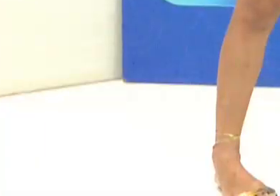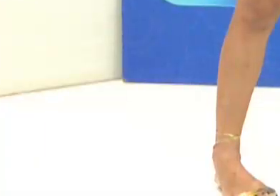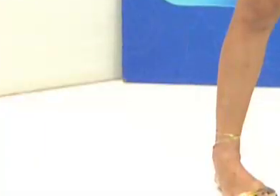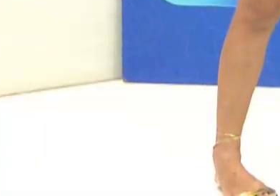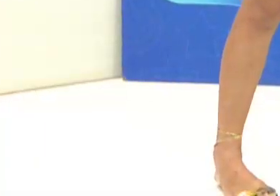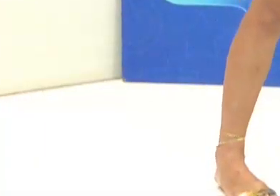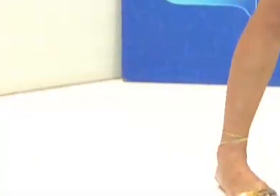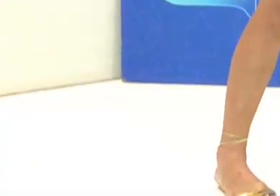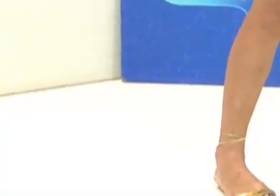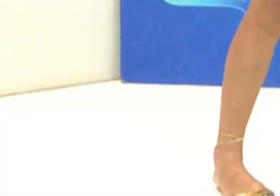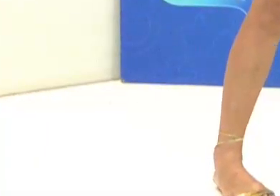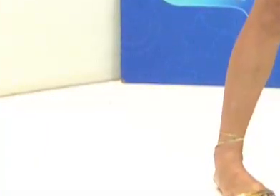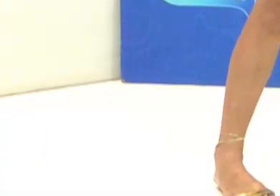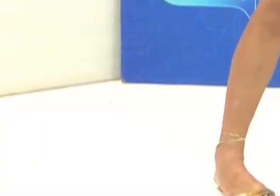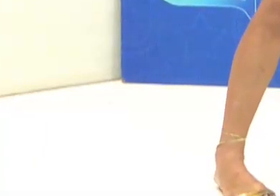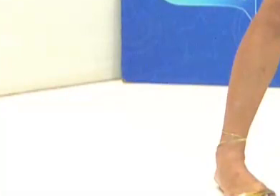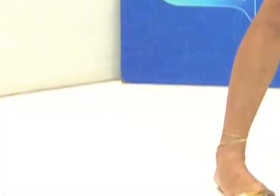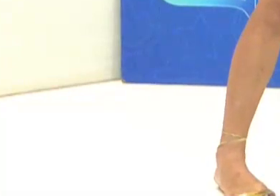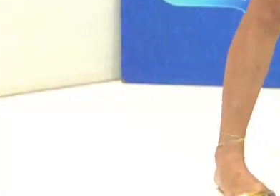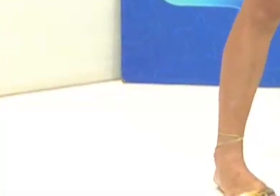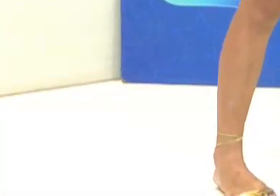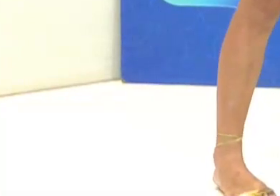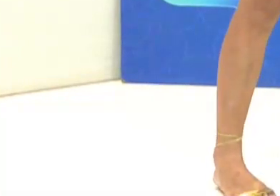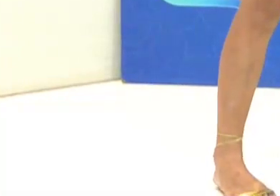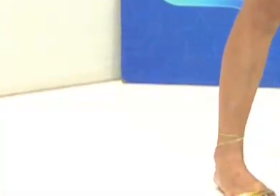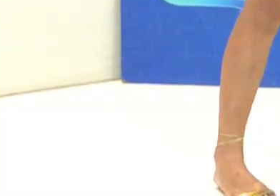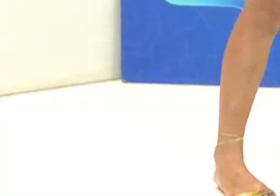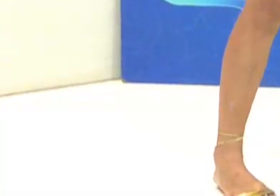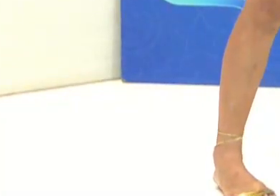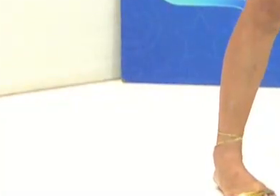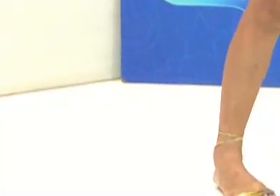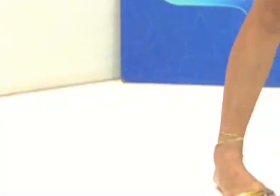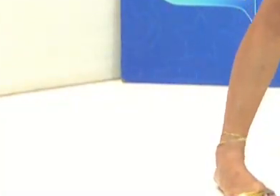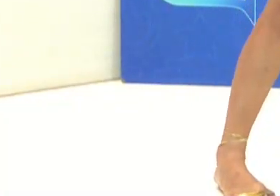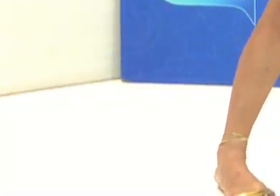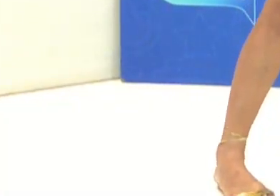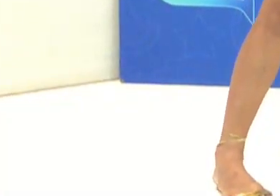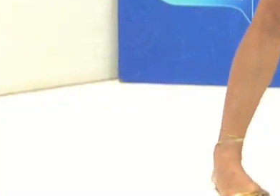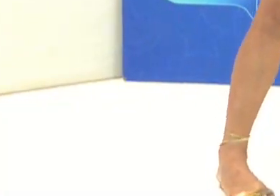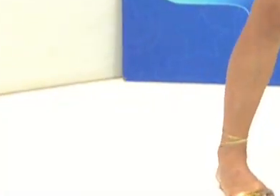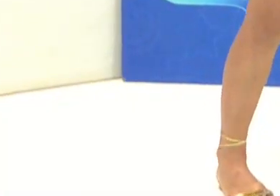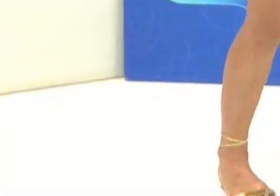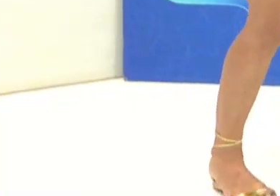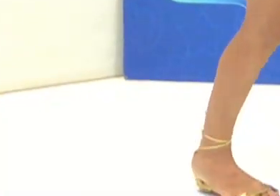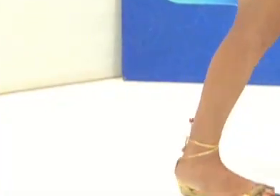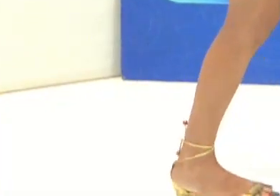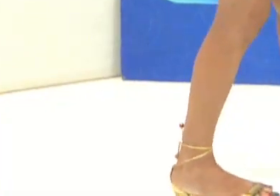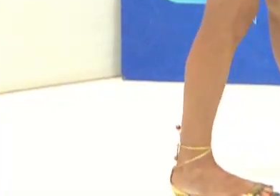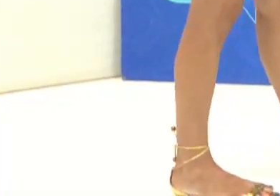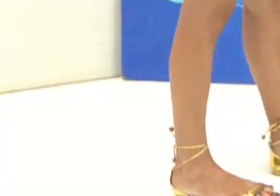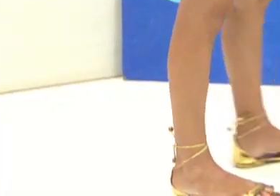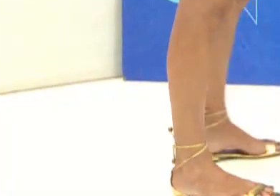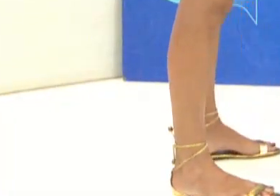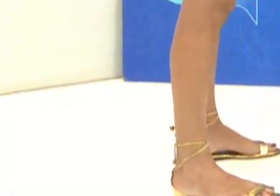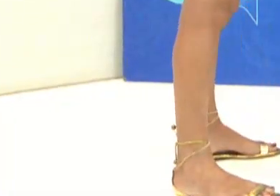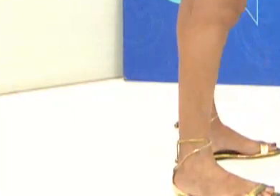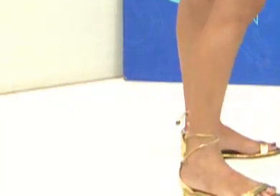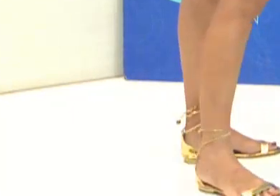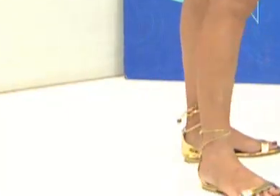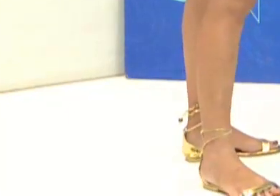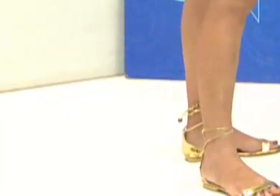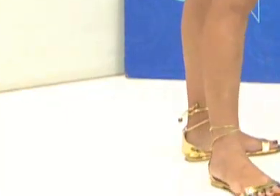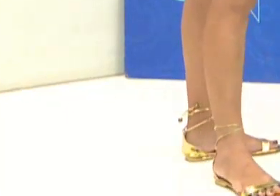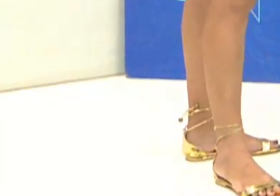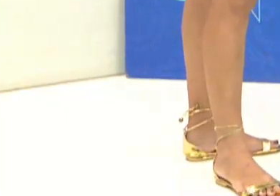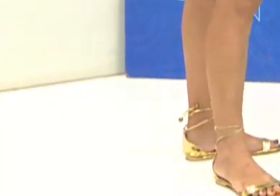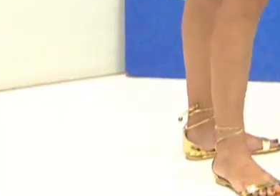vai sair na próxima semana. Qual o tema? Sobre o Pix. Você já deu seu Pix, tá falando? Você já deu? Acho que eu gosto de receber um